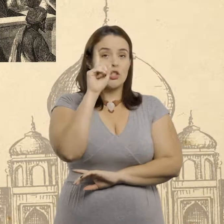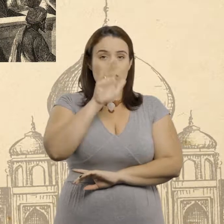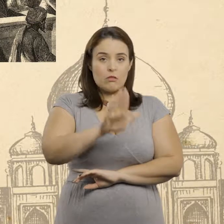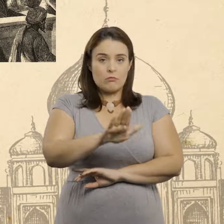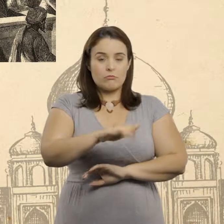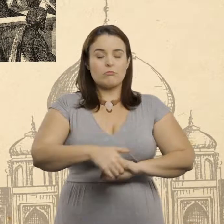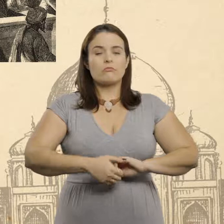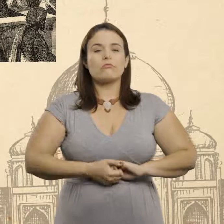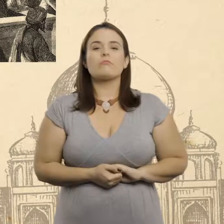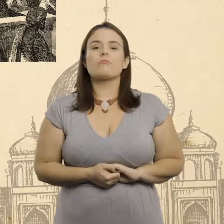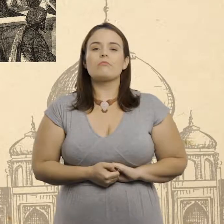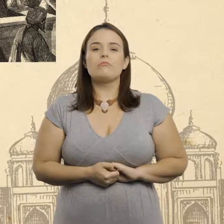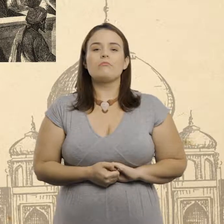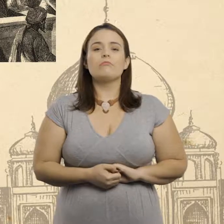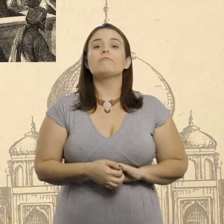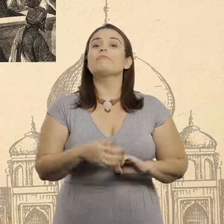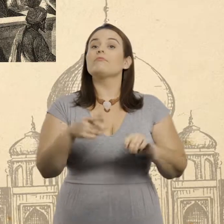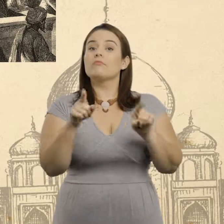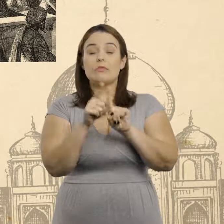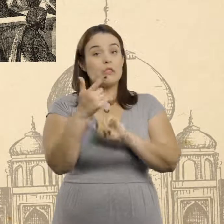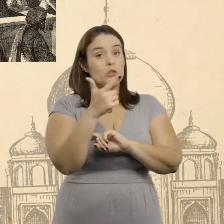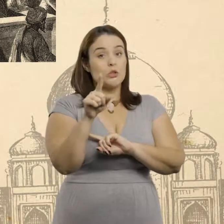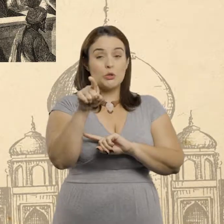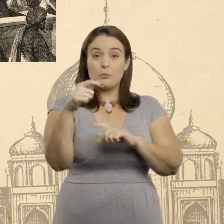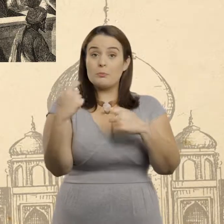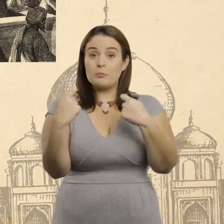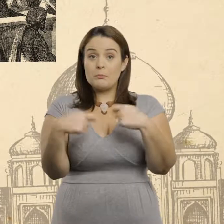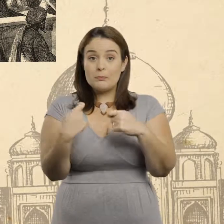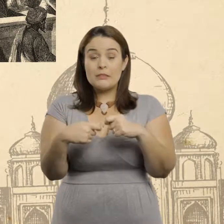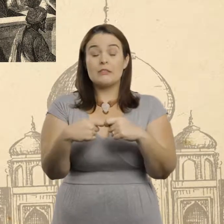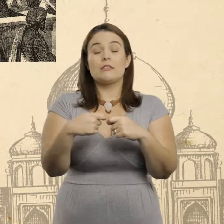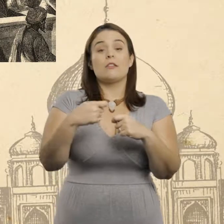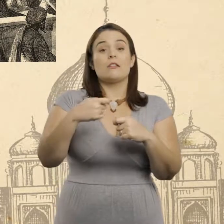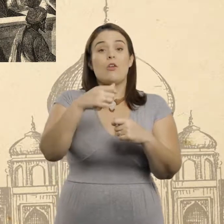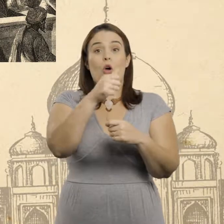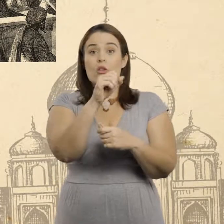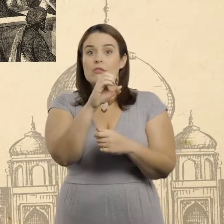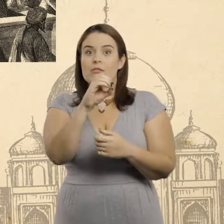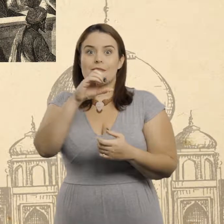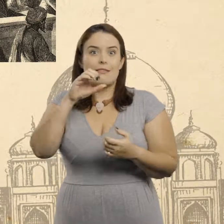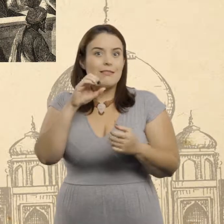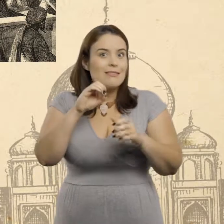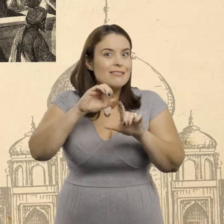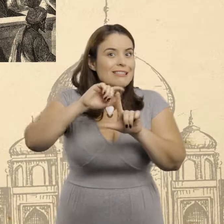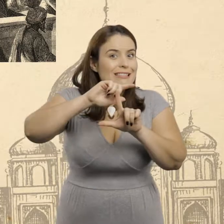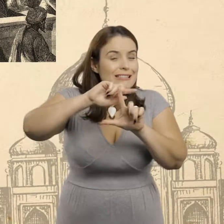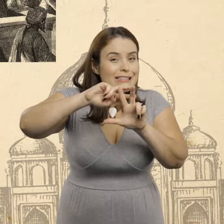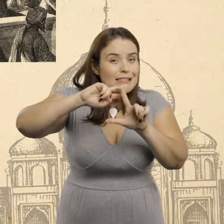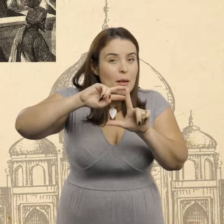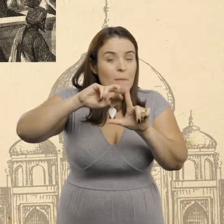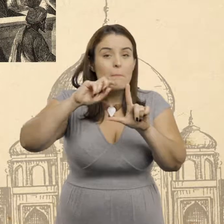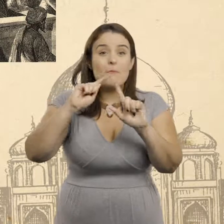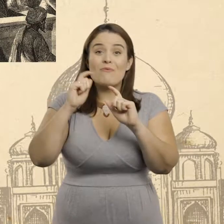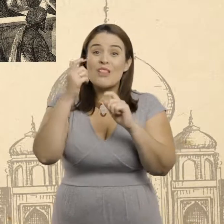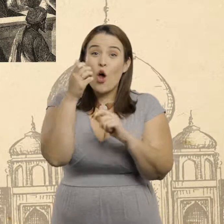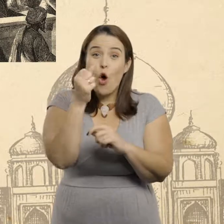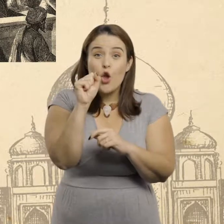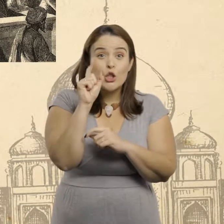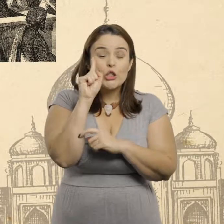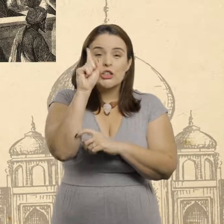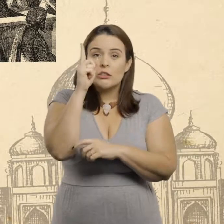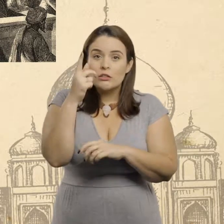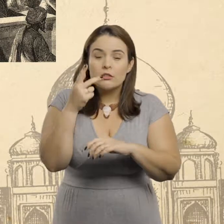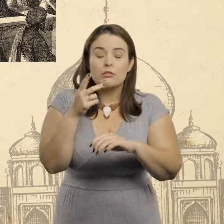foi condenado a pagar uma multa de 300 libras e ficar 15 dias na prisão. Passepartout ficou sem palavras.